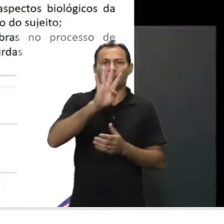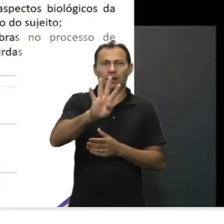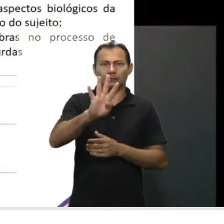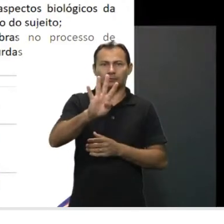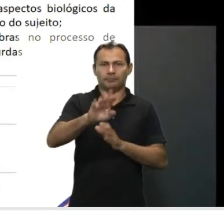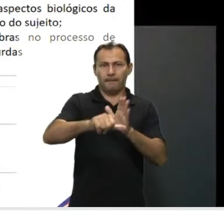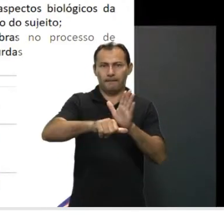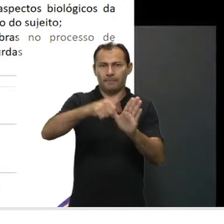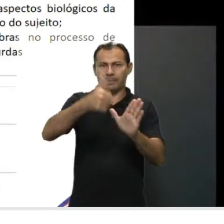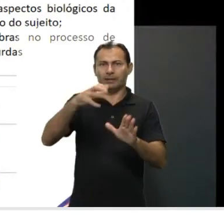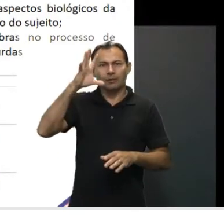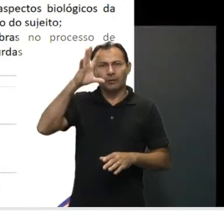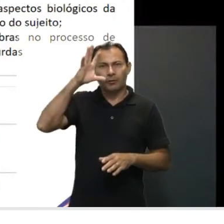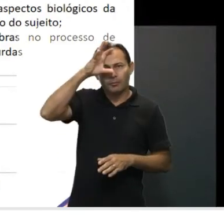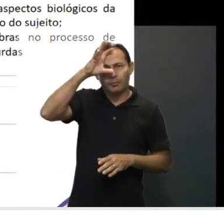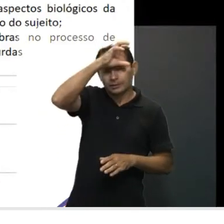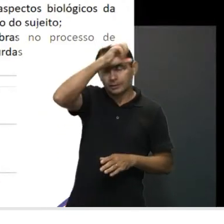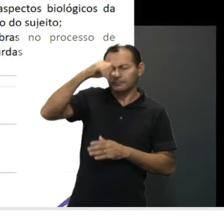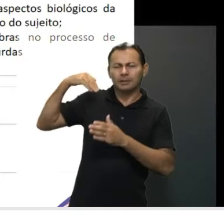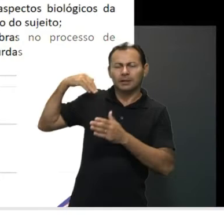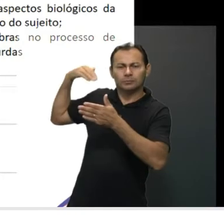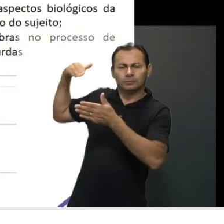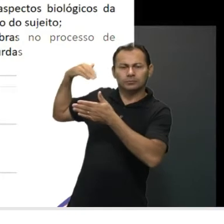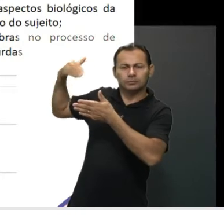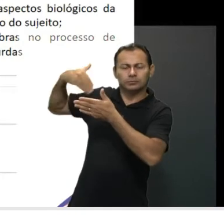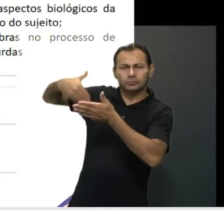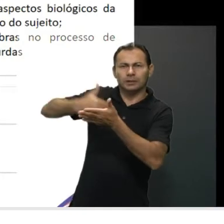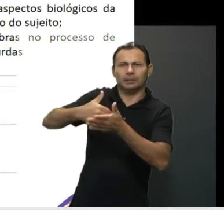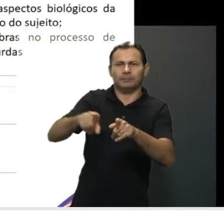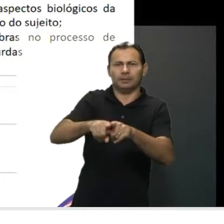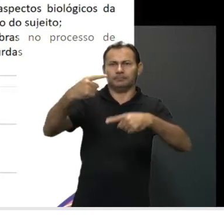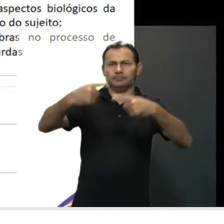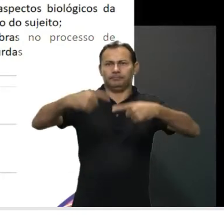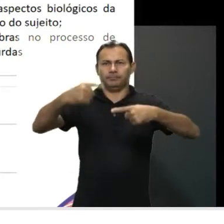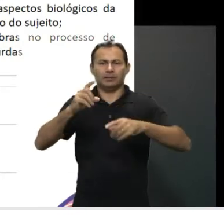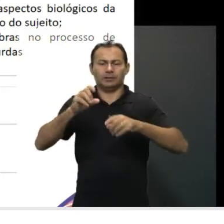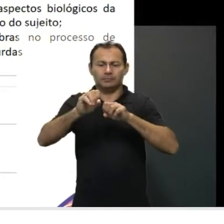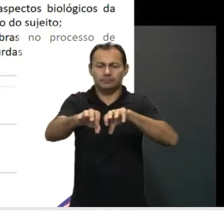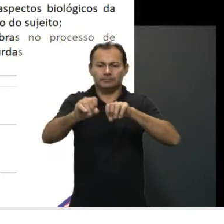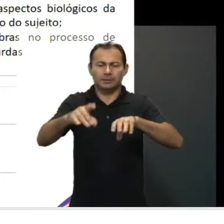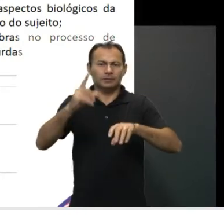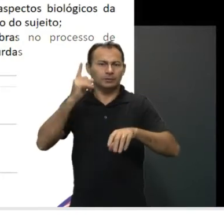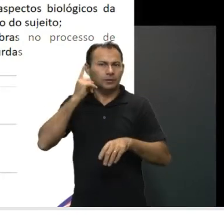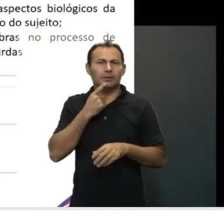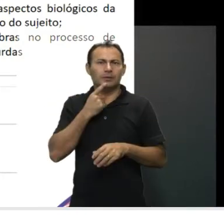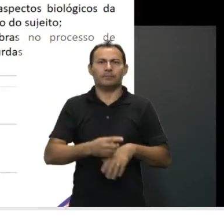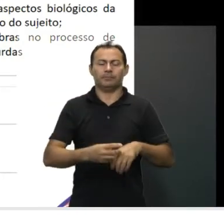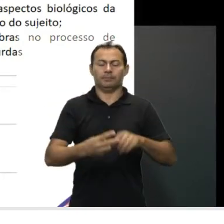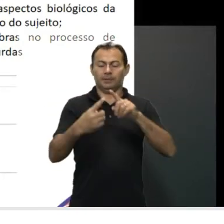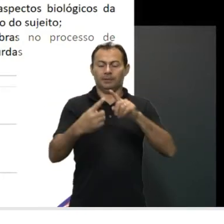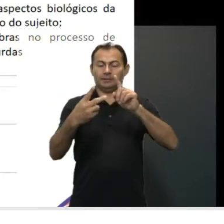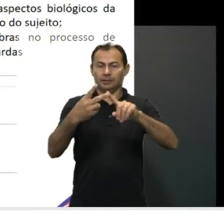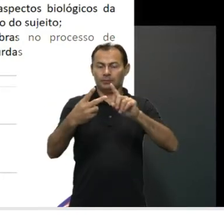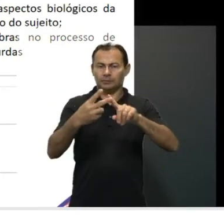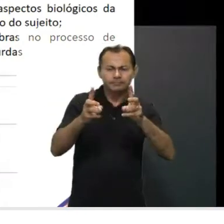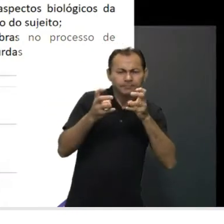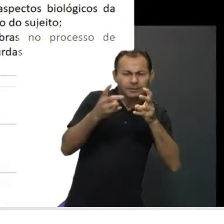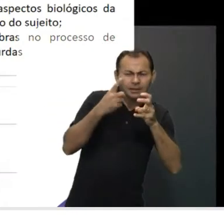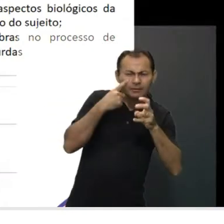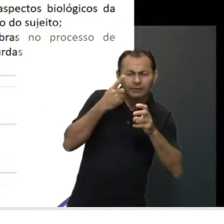O primeiro, compreender o processo histórico e político da educação de surdos. O segundo, identificar as